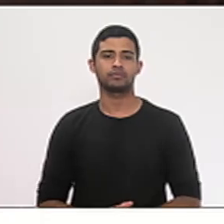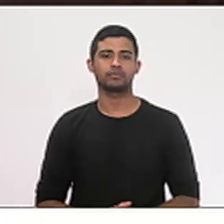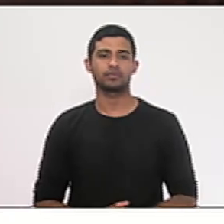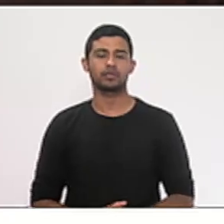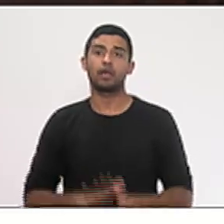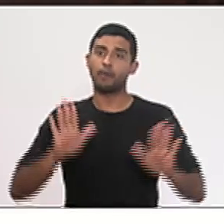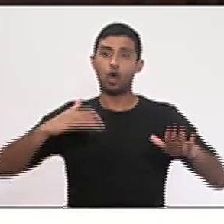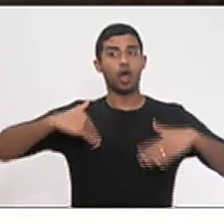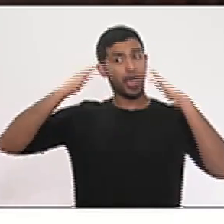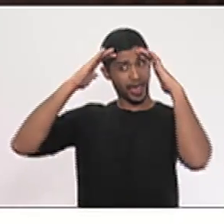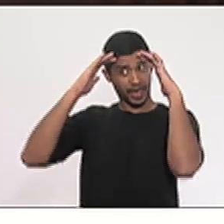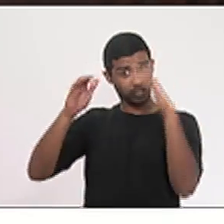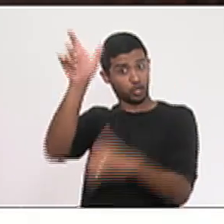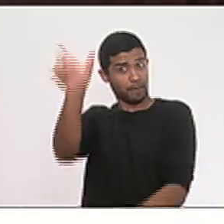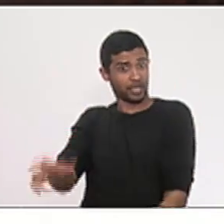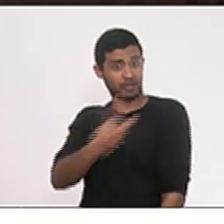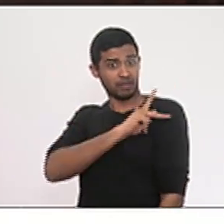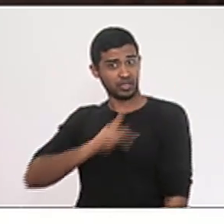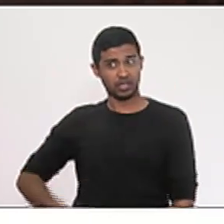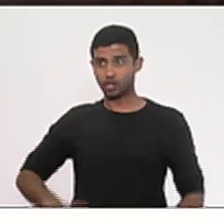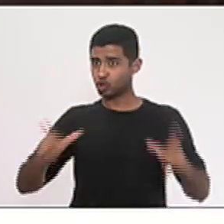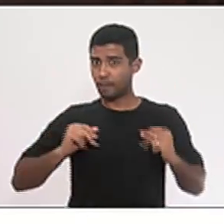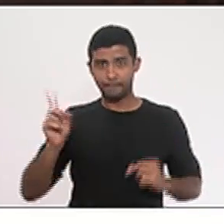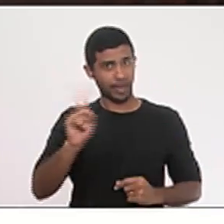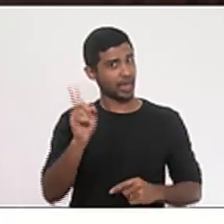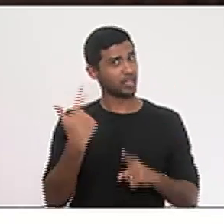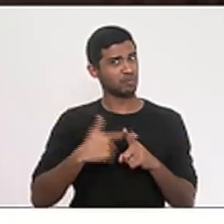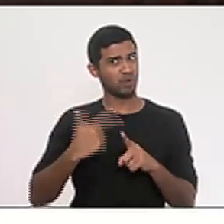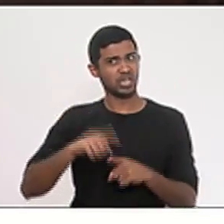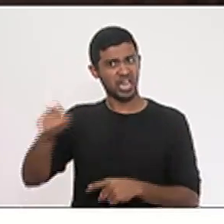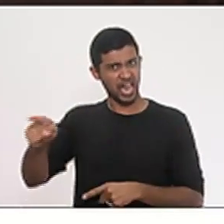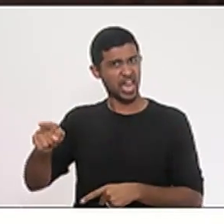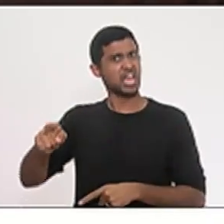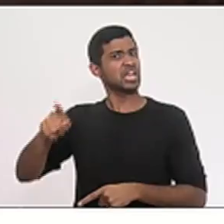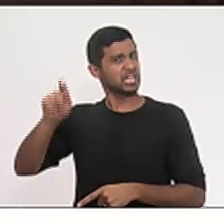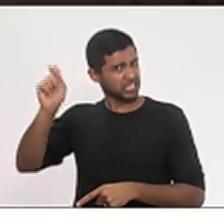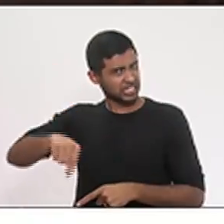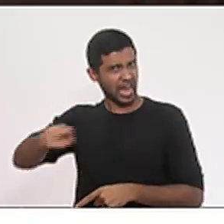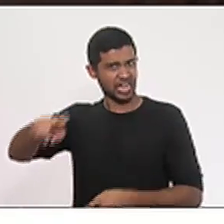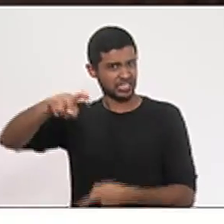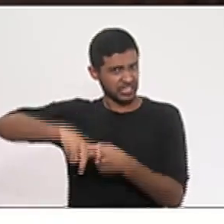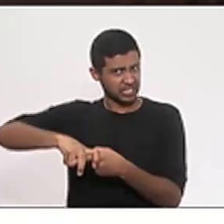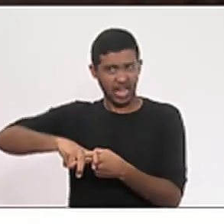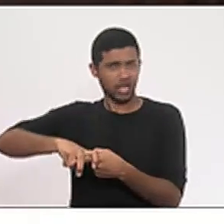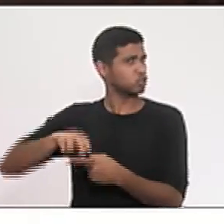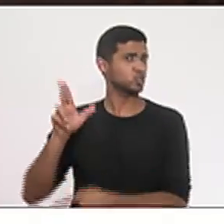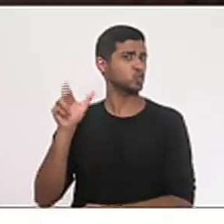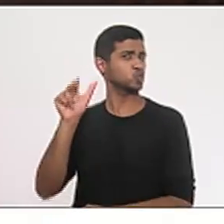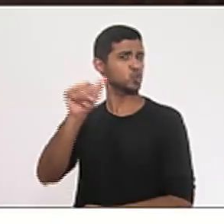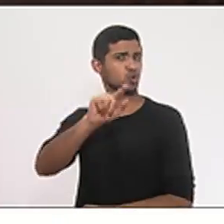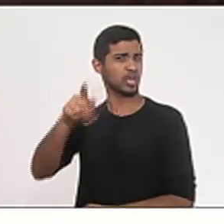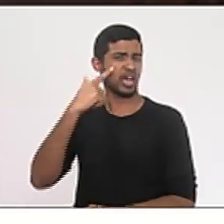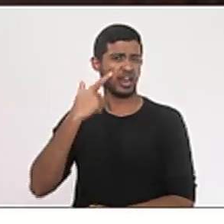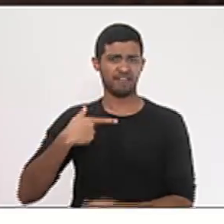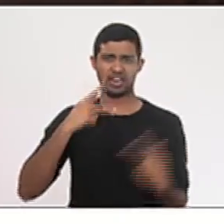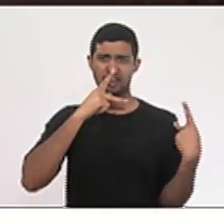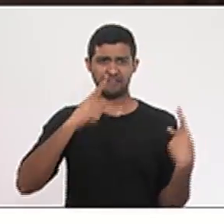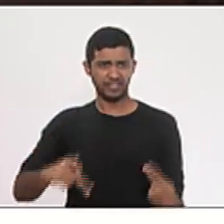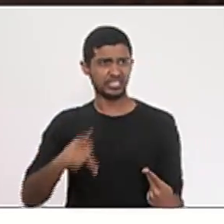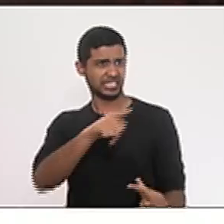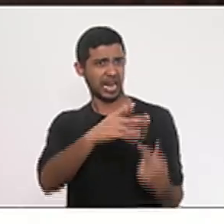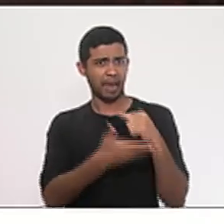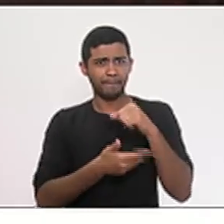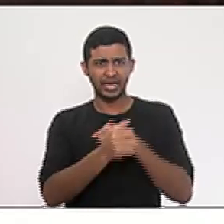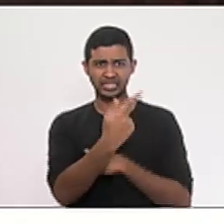o respeito que esse presidente não merece, porque ele não é digno de estar naquela cadeira, porque ele nunca foi visitar uma base de